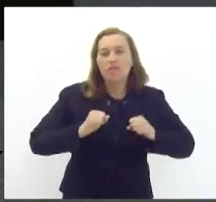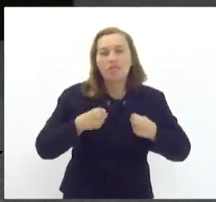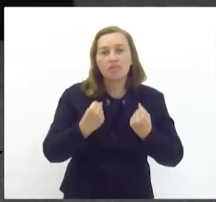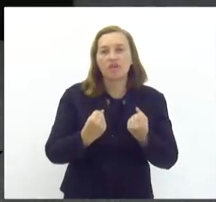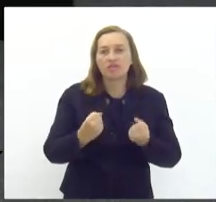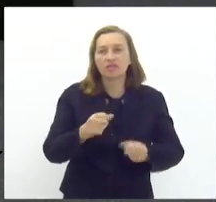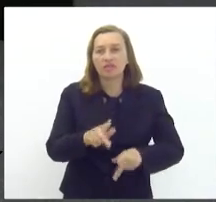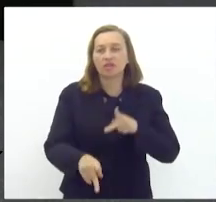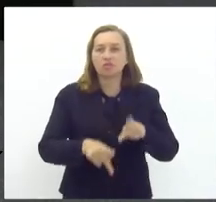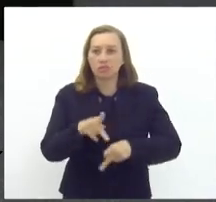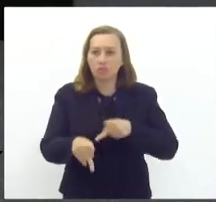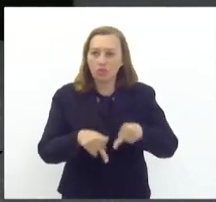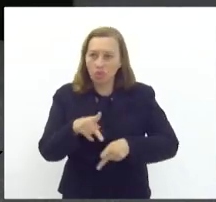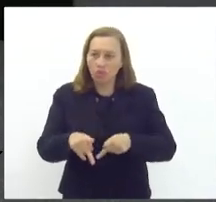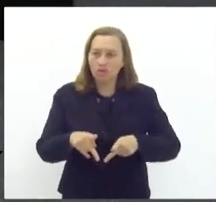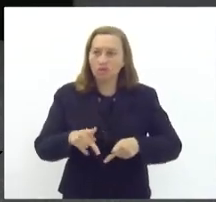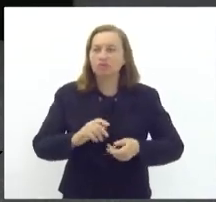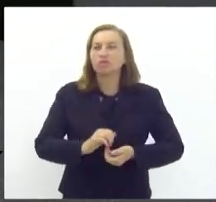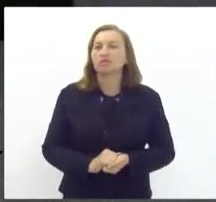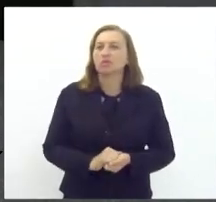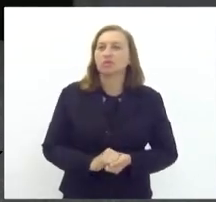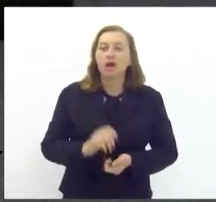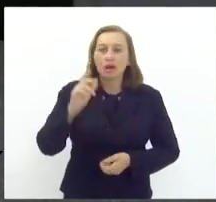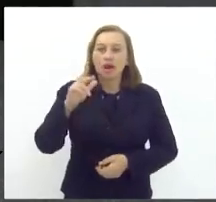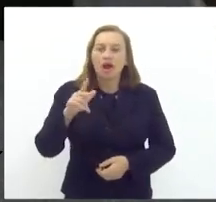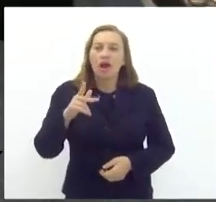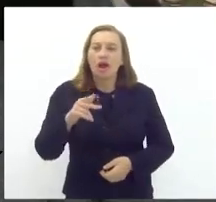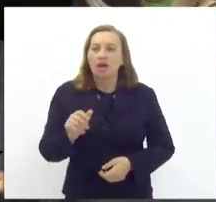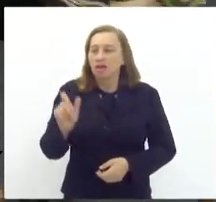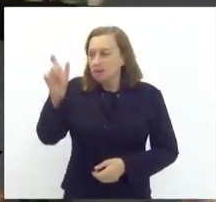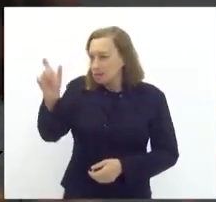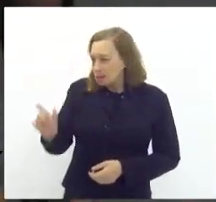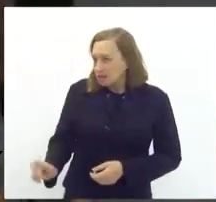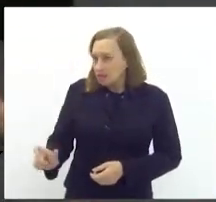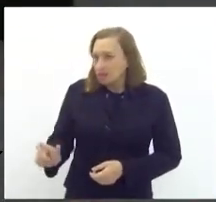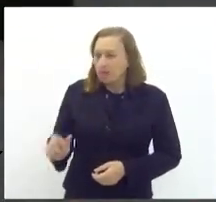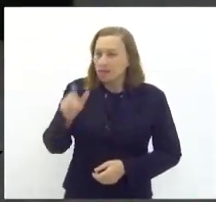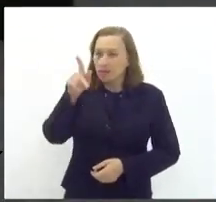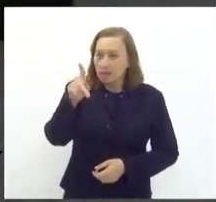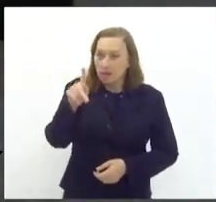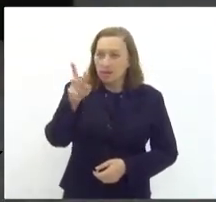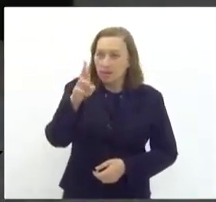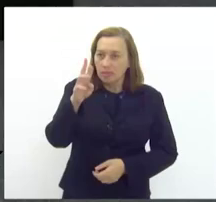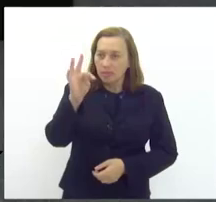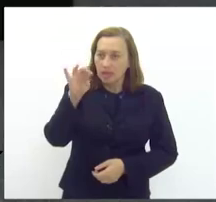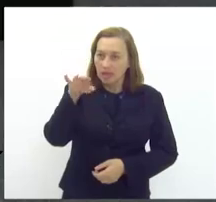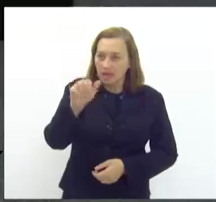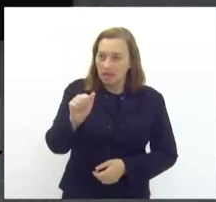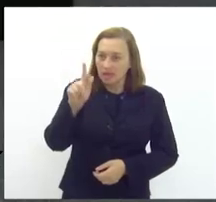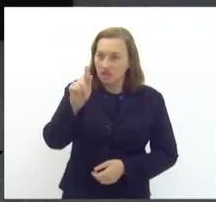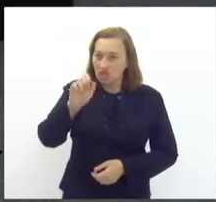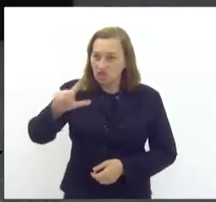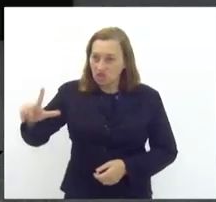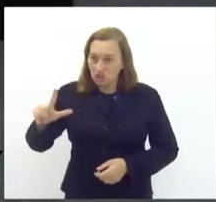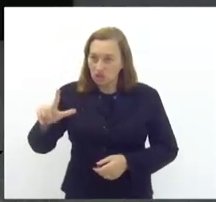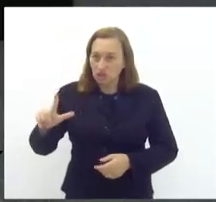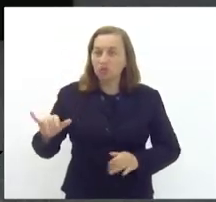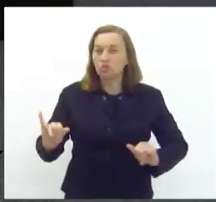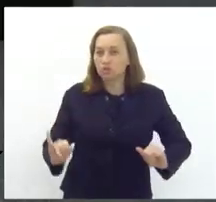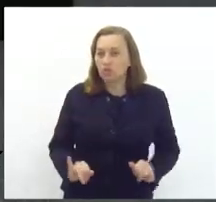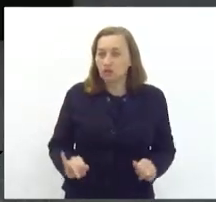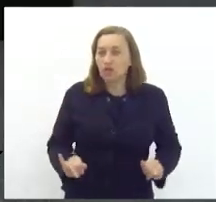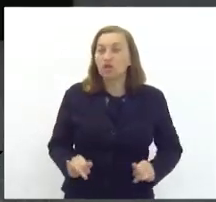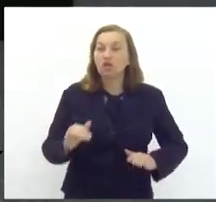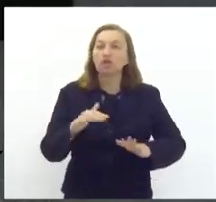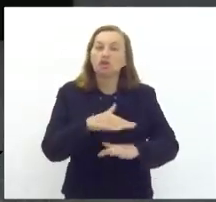e do emagrecimento da cultura Preta Gil teve a sua vida também por um fenômeno que nós todas e todos